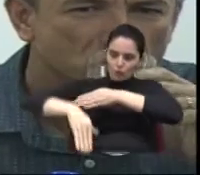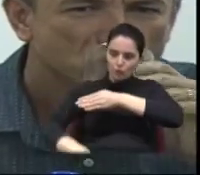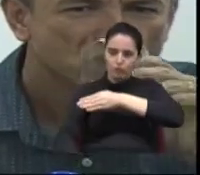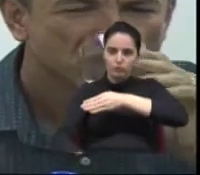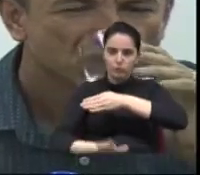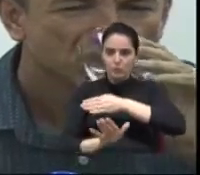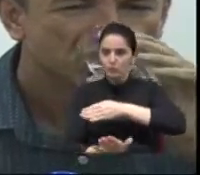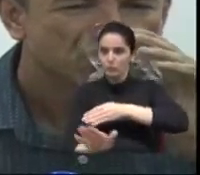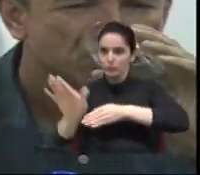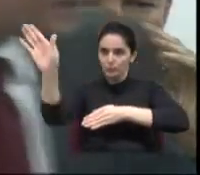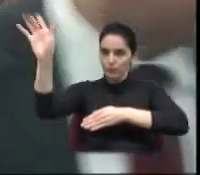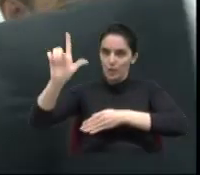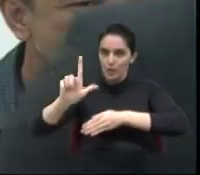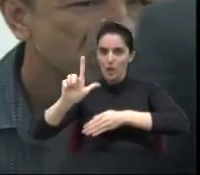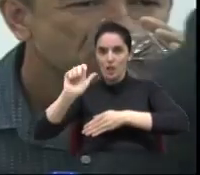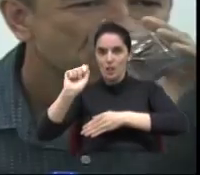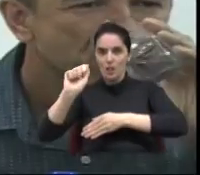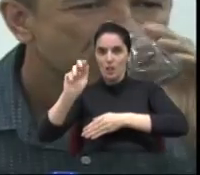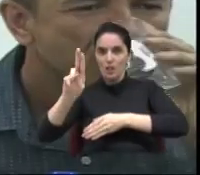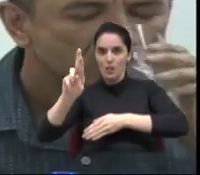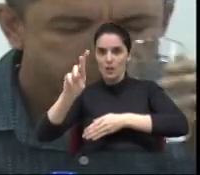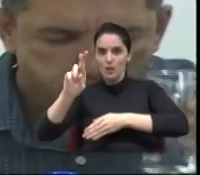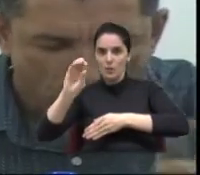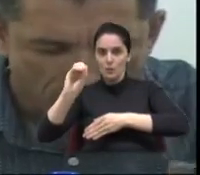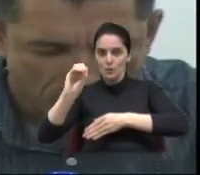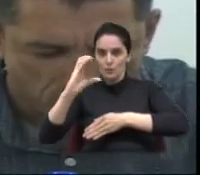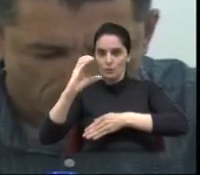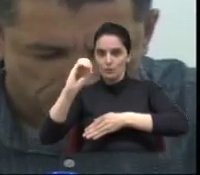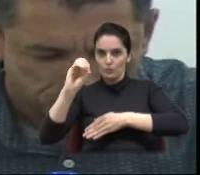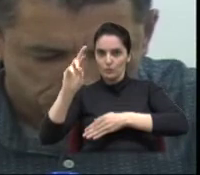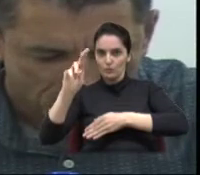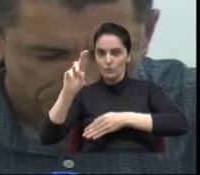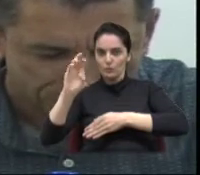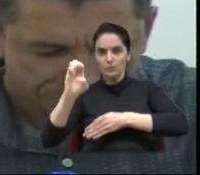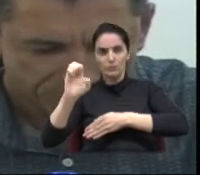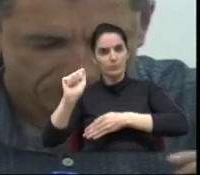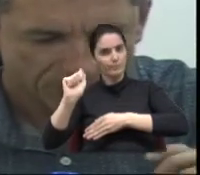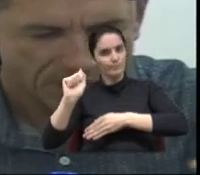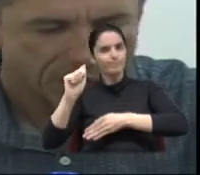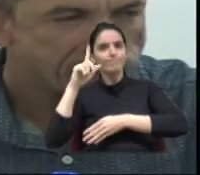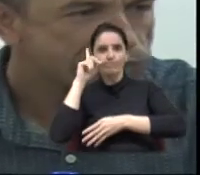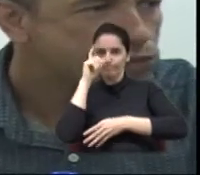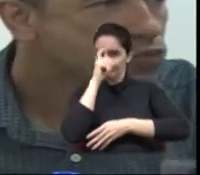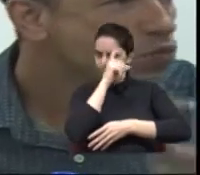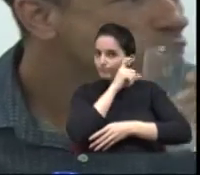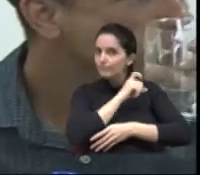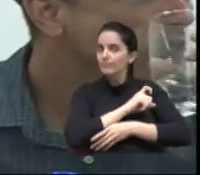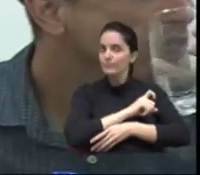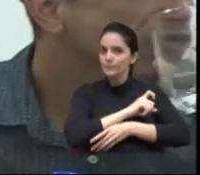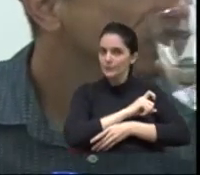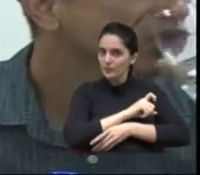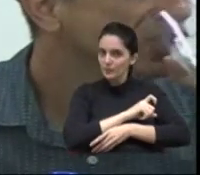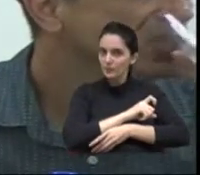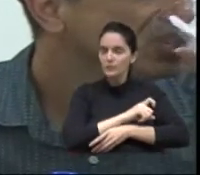Correia já é um transtorno para os moradores descer e subir ali no final da tarde ou pela